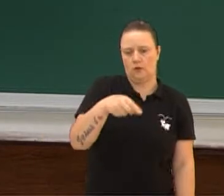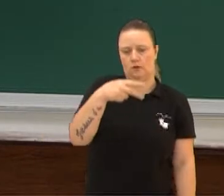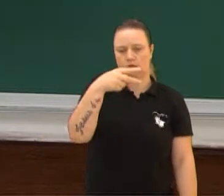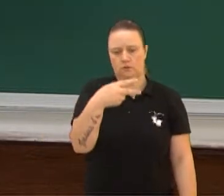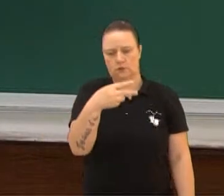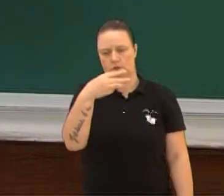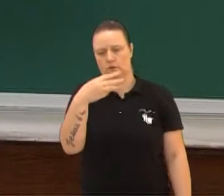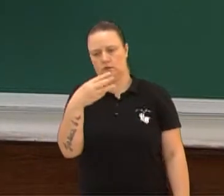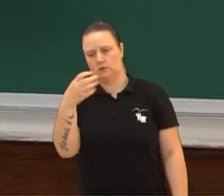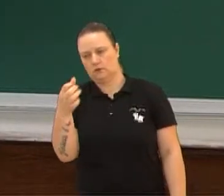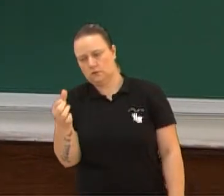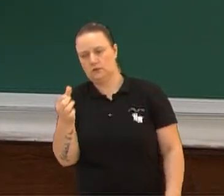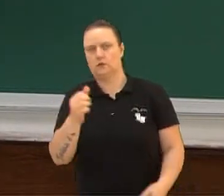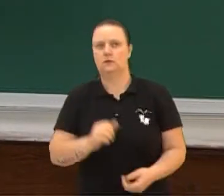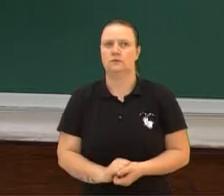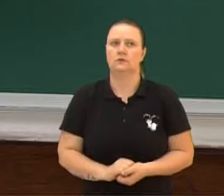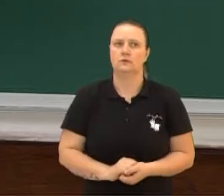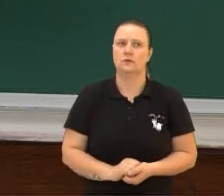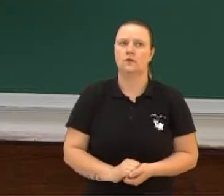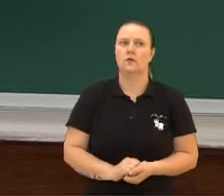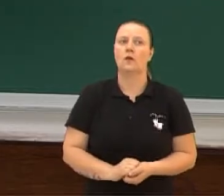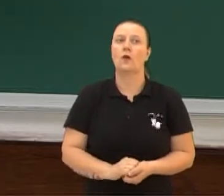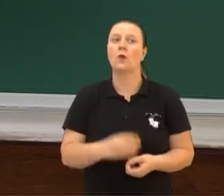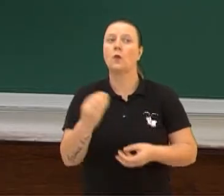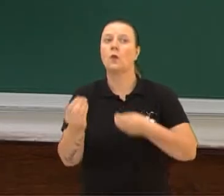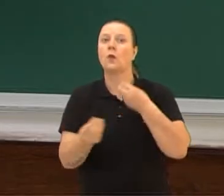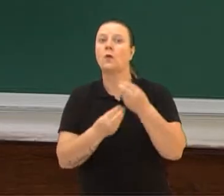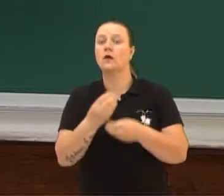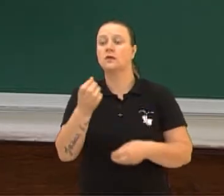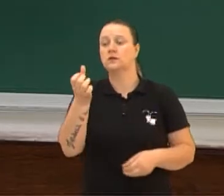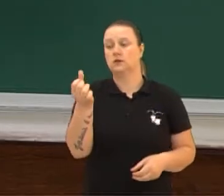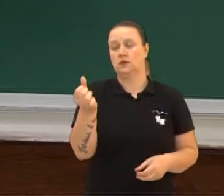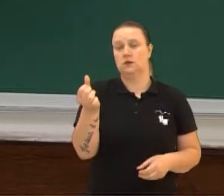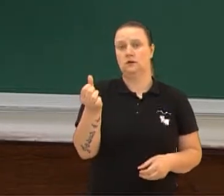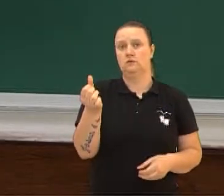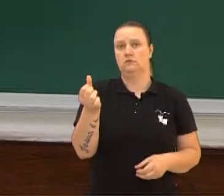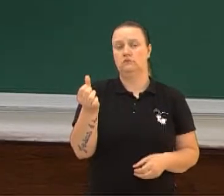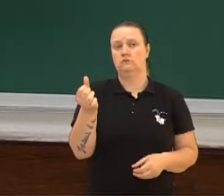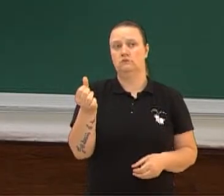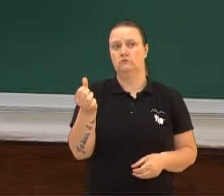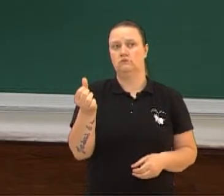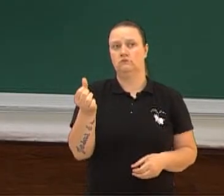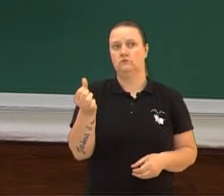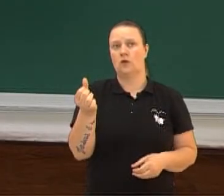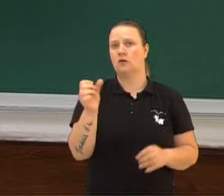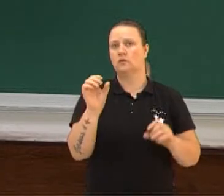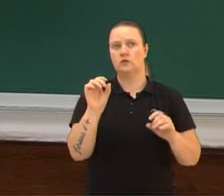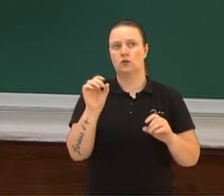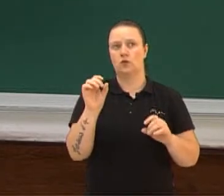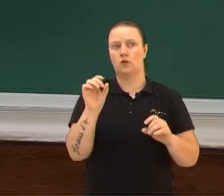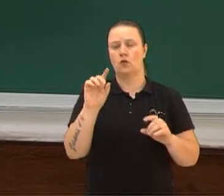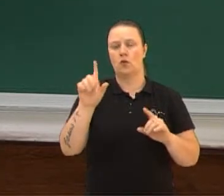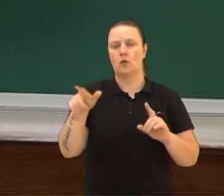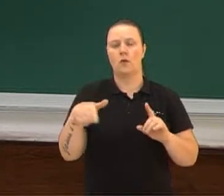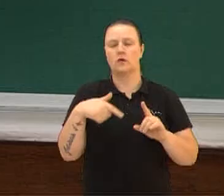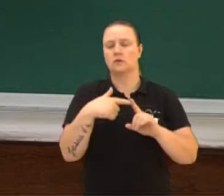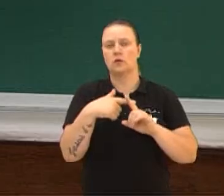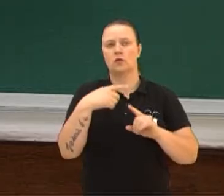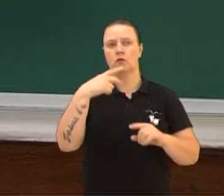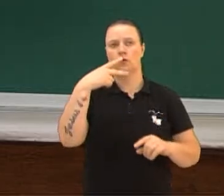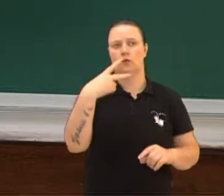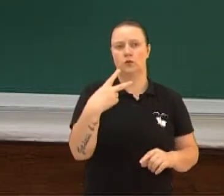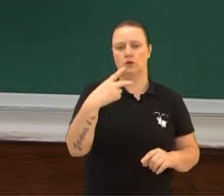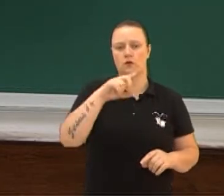2,236. Como aqui eu tenho o 6, o segundo número, então, sobe uma casinha. Então, vai para